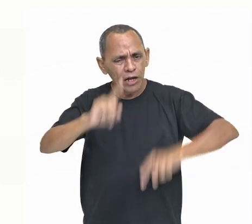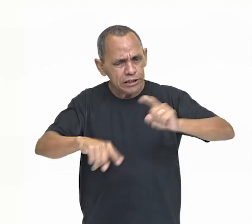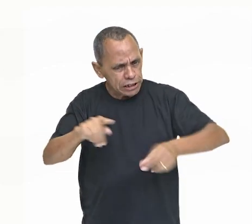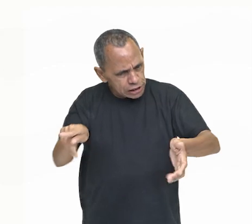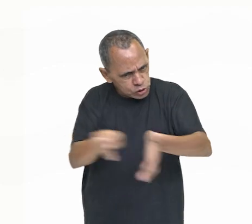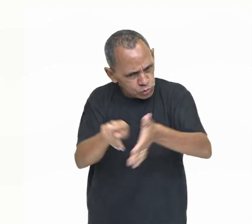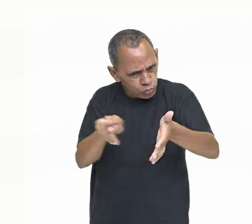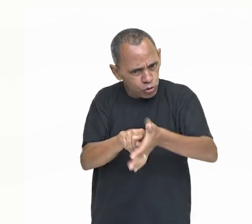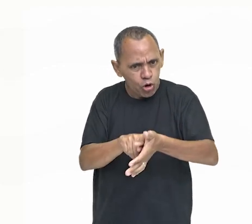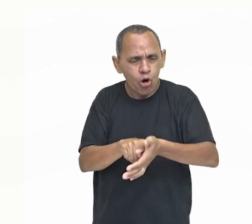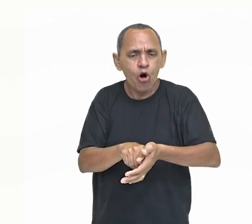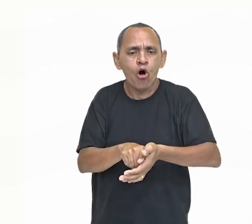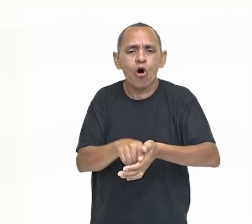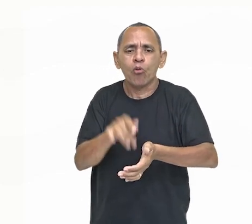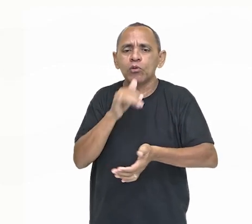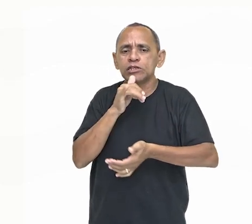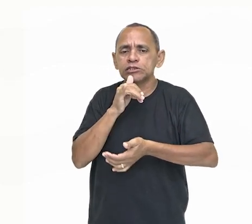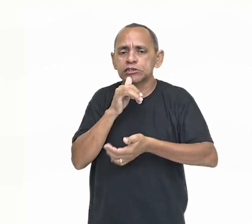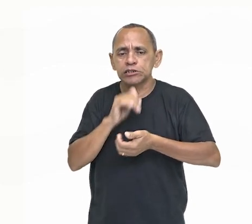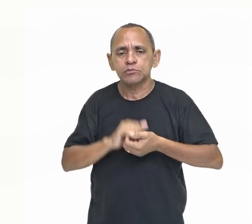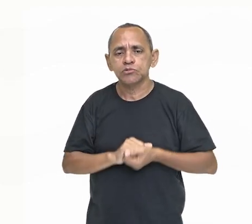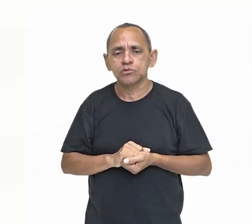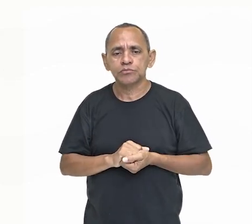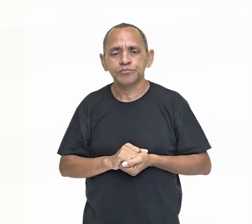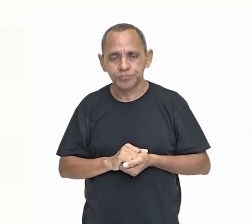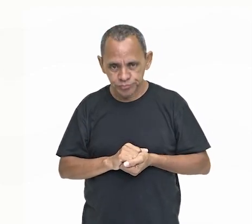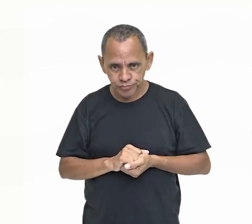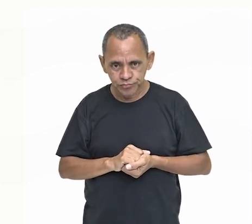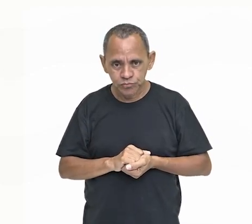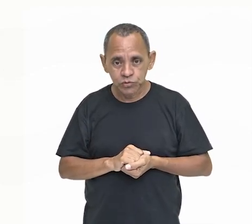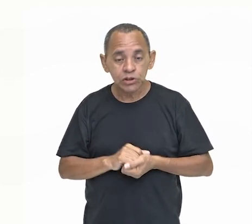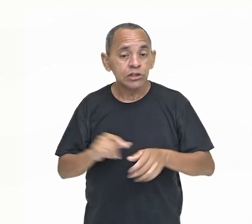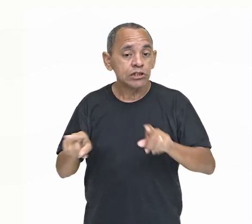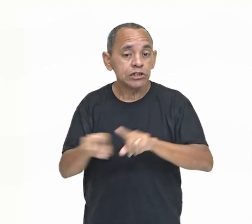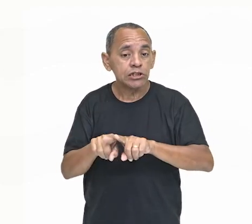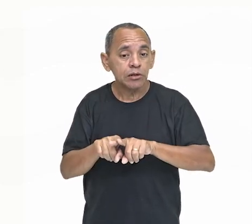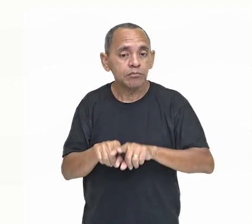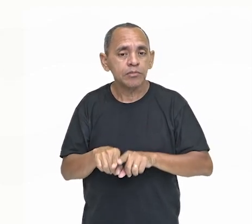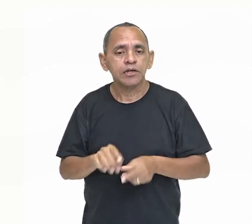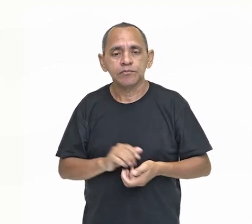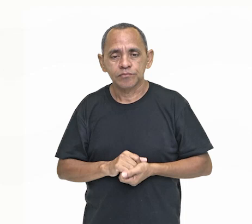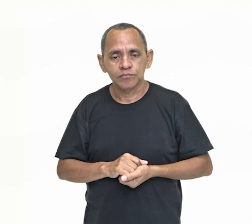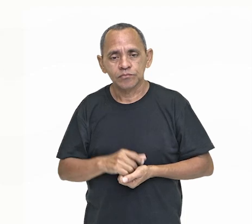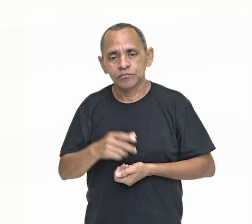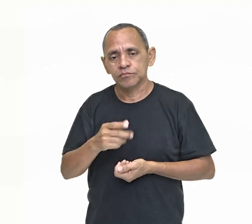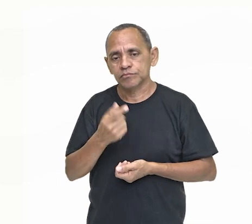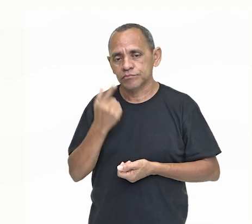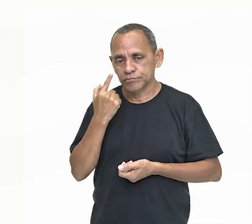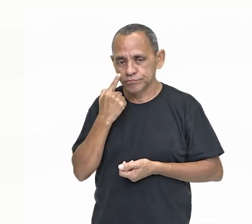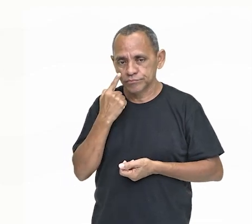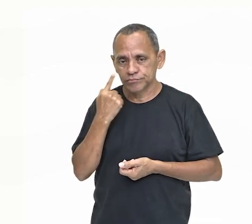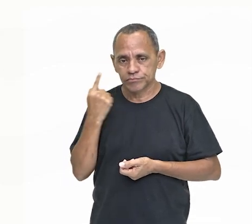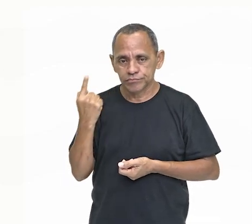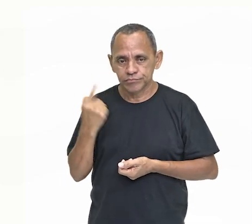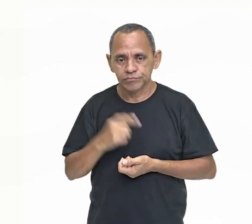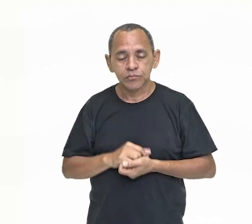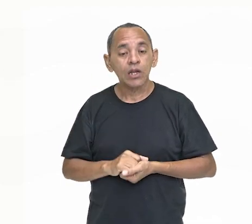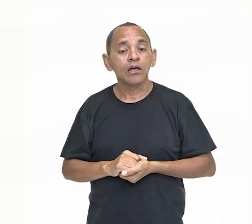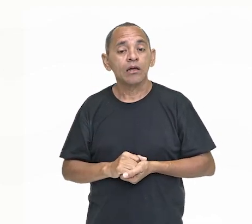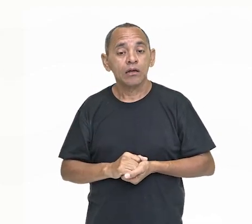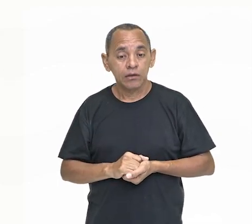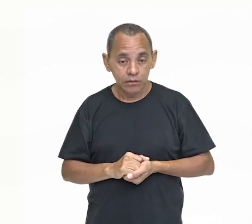temos aí são os receptores. O que é um receptor? O receptor ou